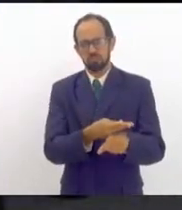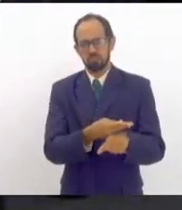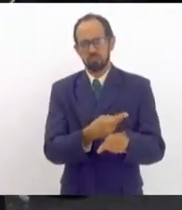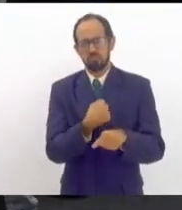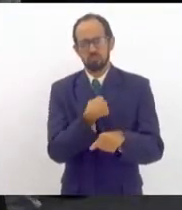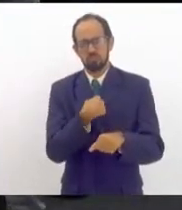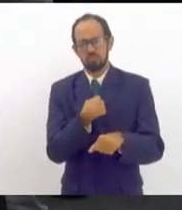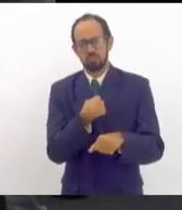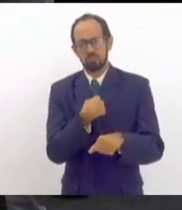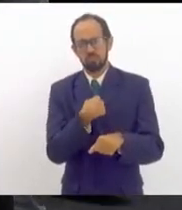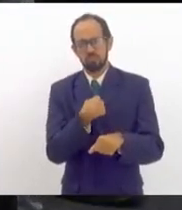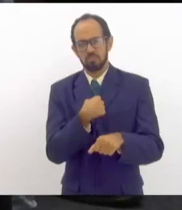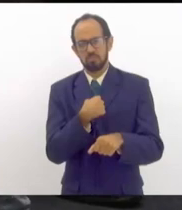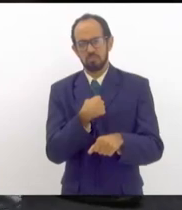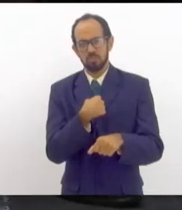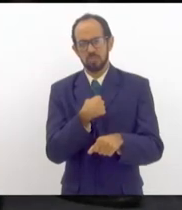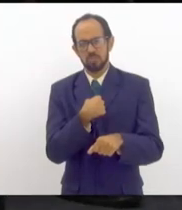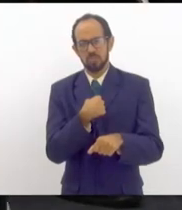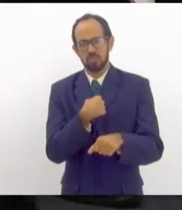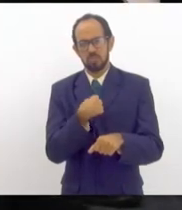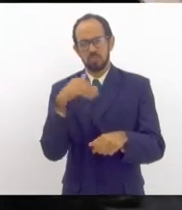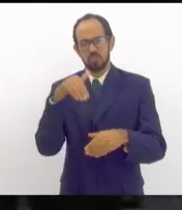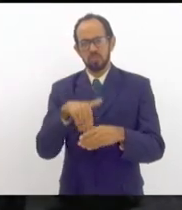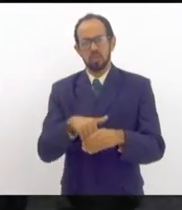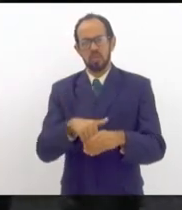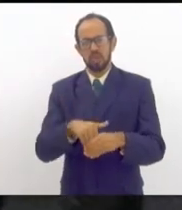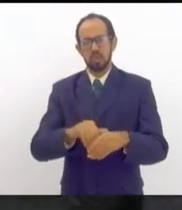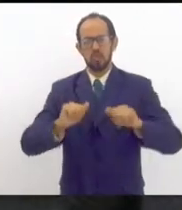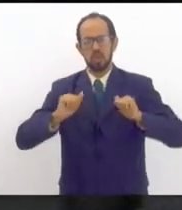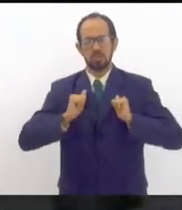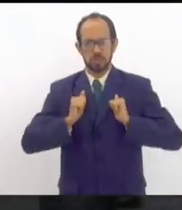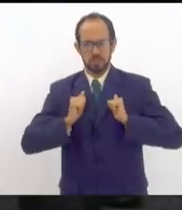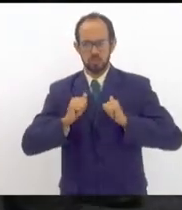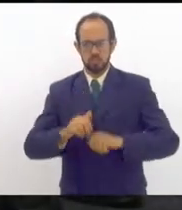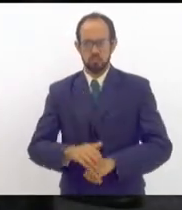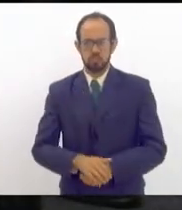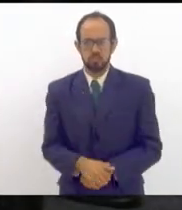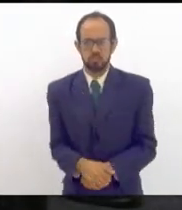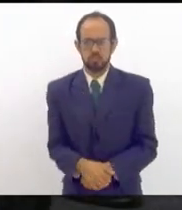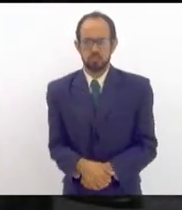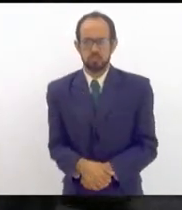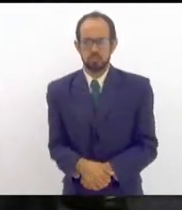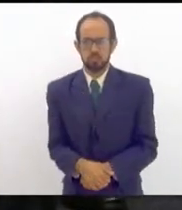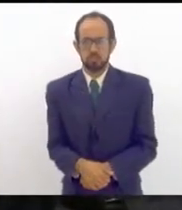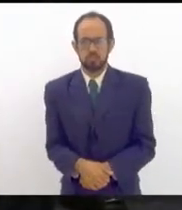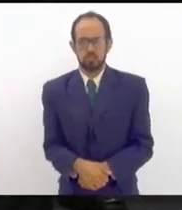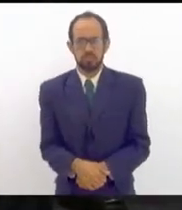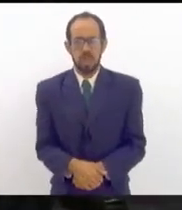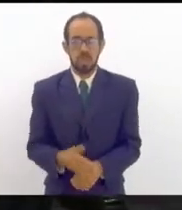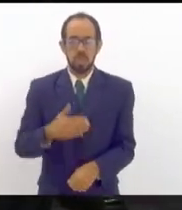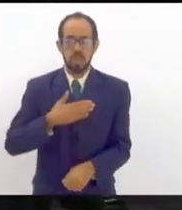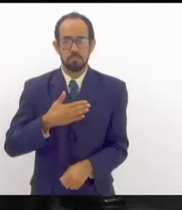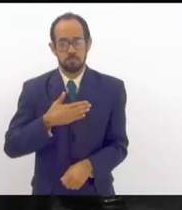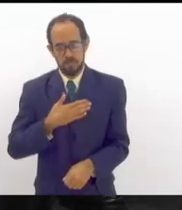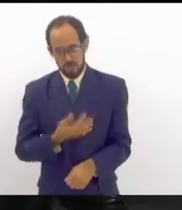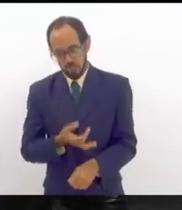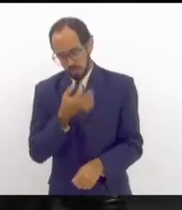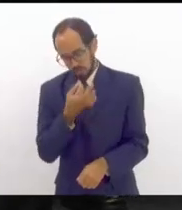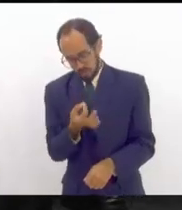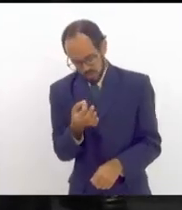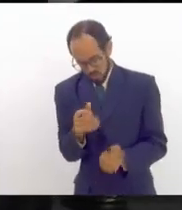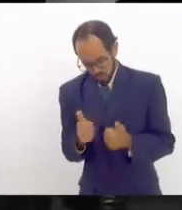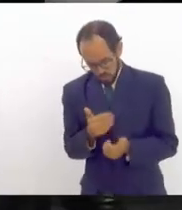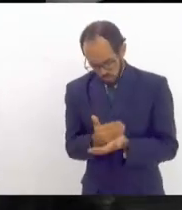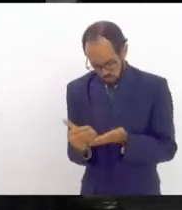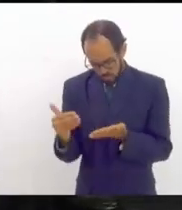tenho voltado pela abstenção e era a minha tendência Inicial aqui